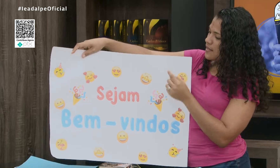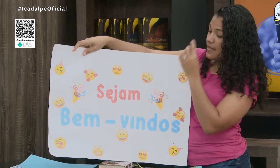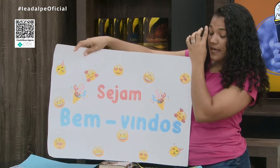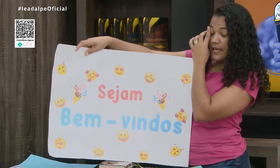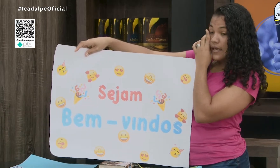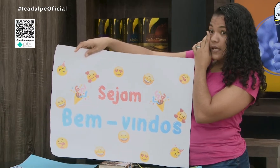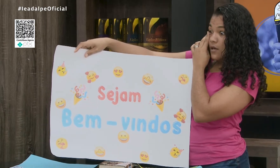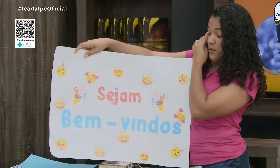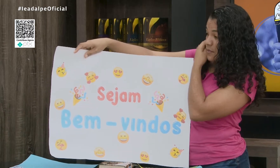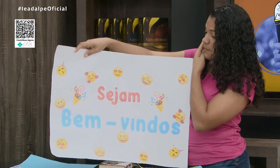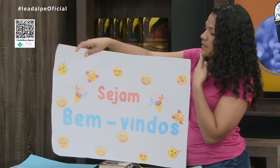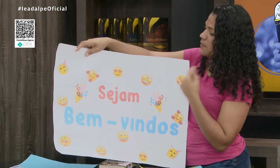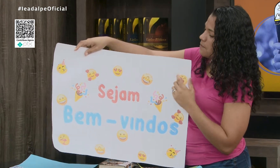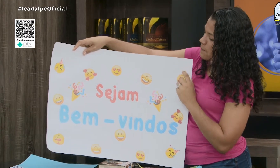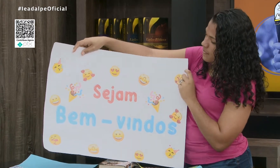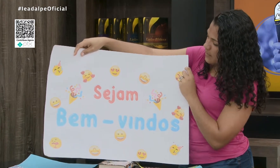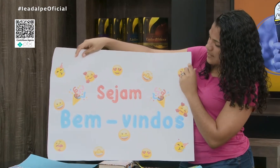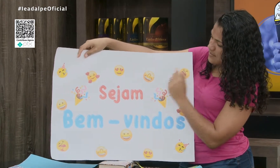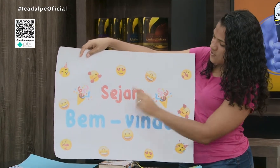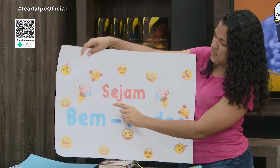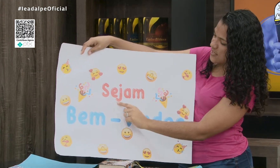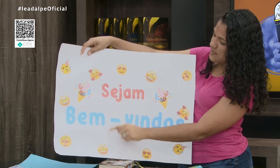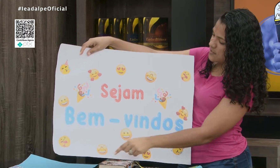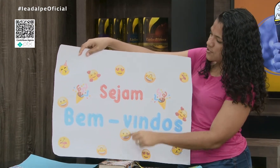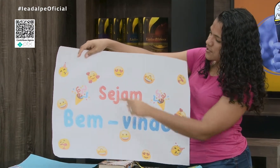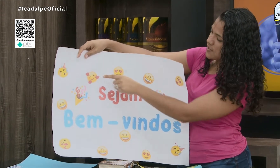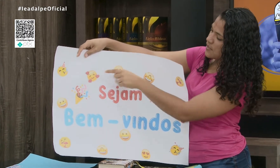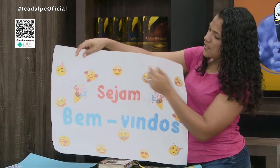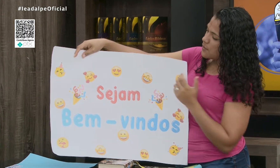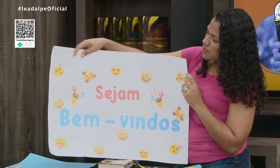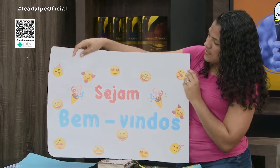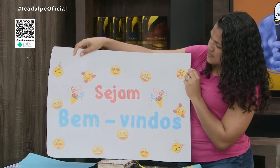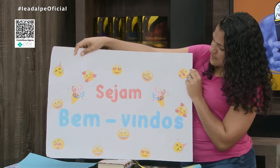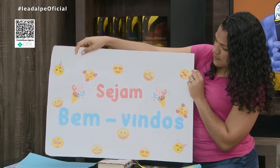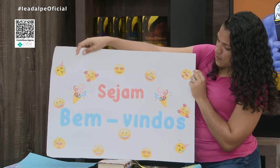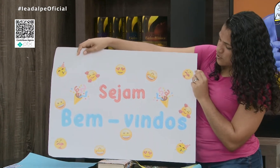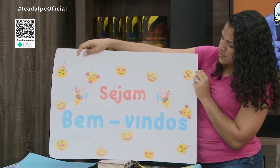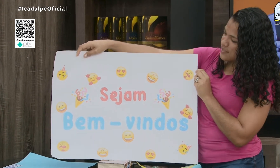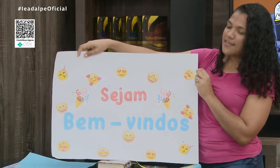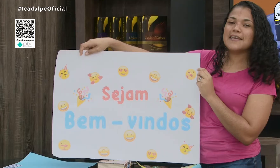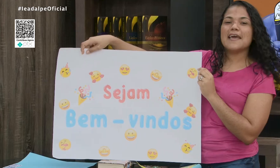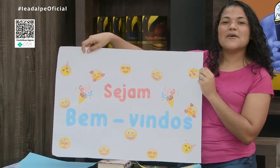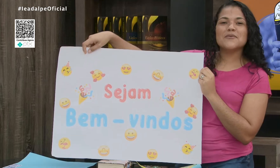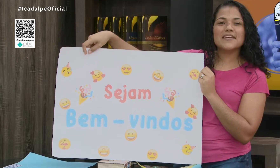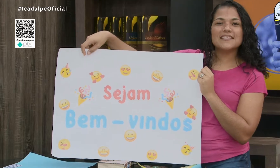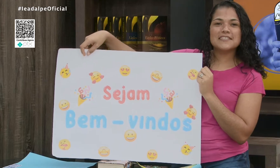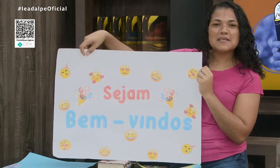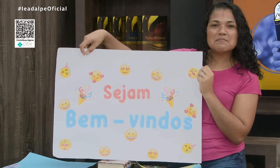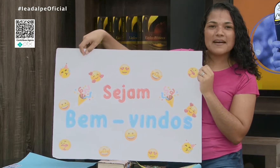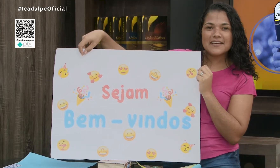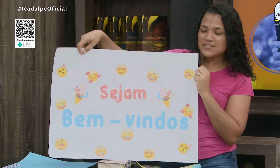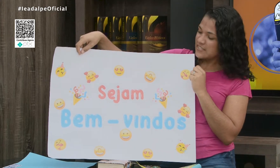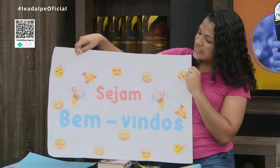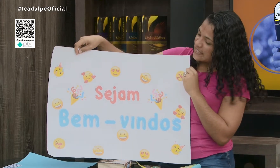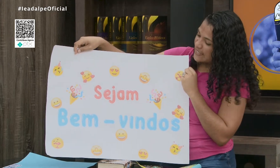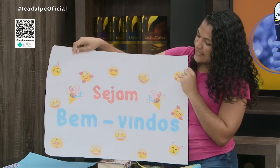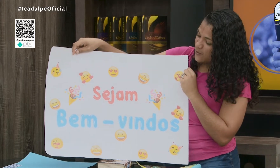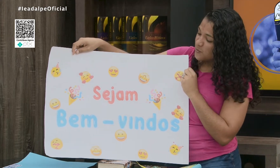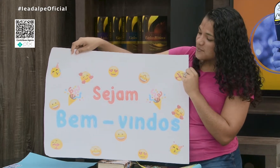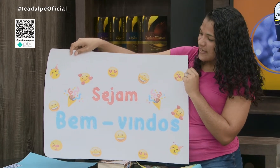tá? E aqui eu imprimi essas letras e botei esses emojis aqui, que é algo que eles têm